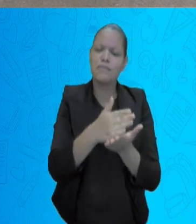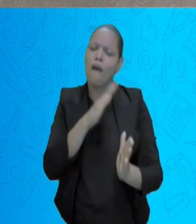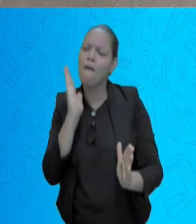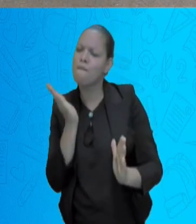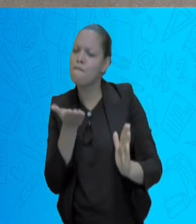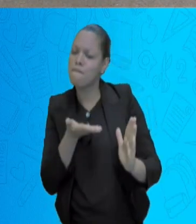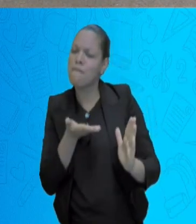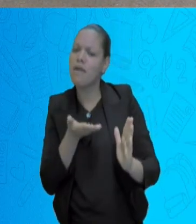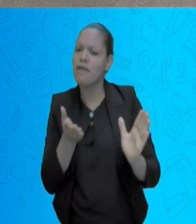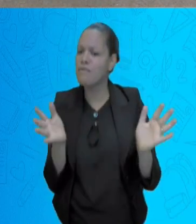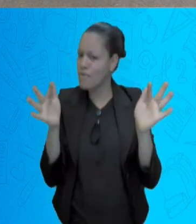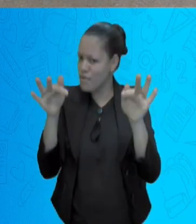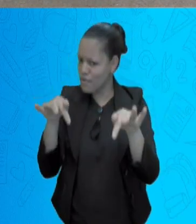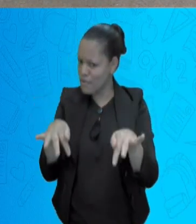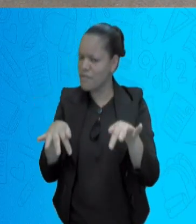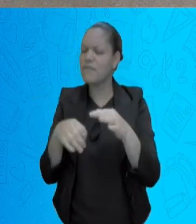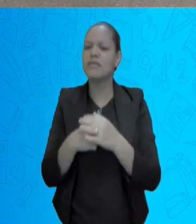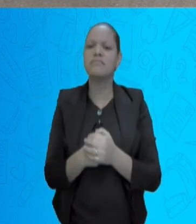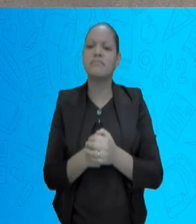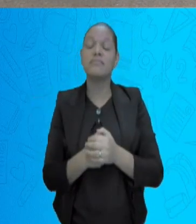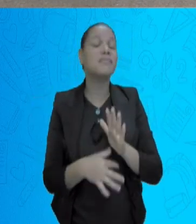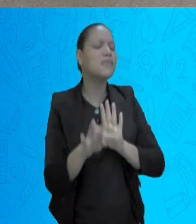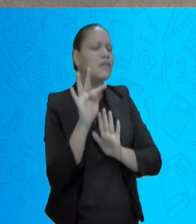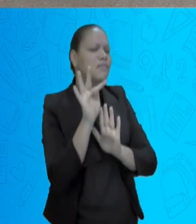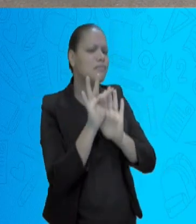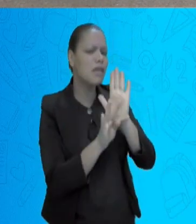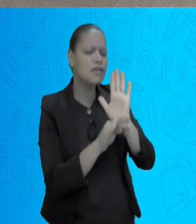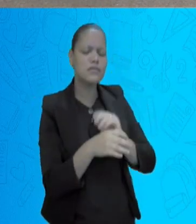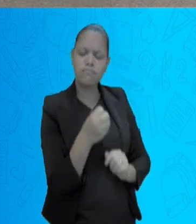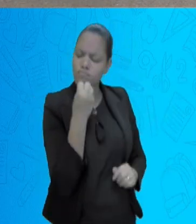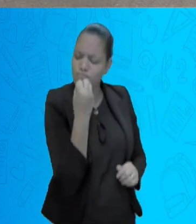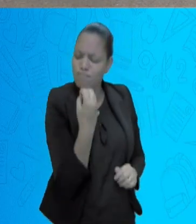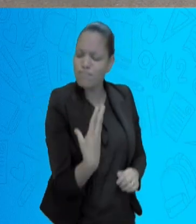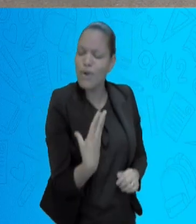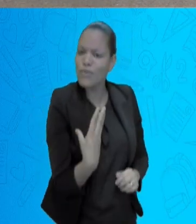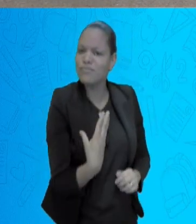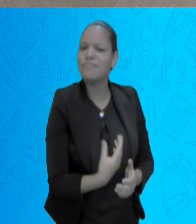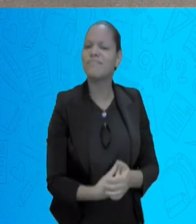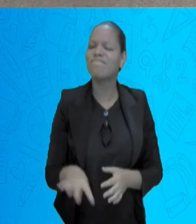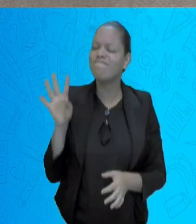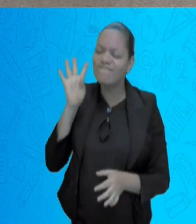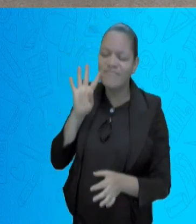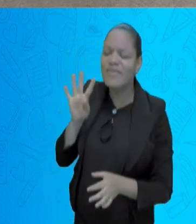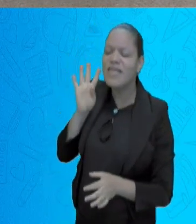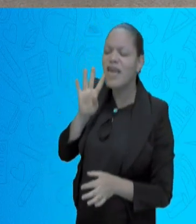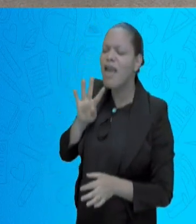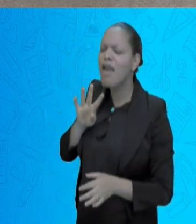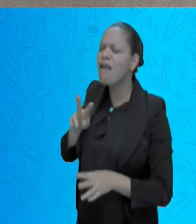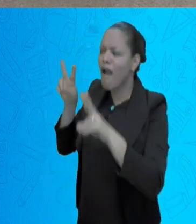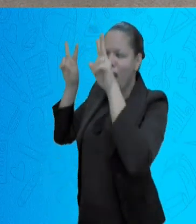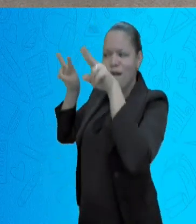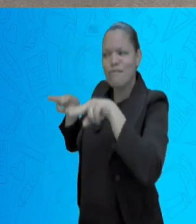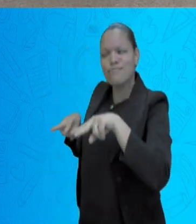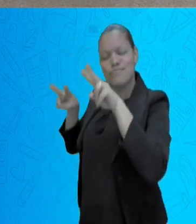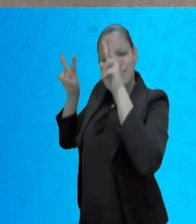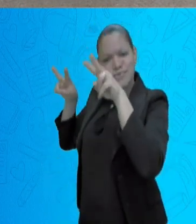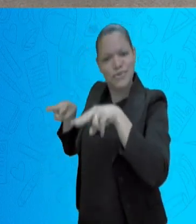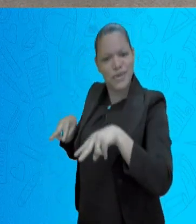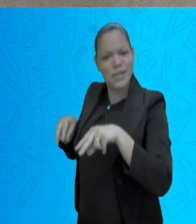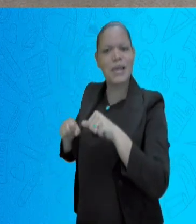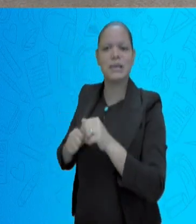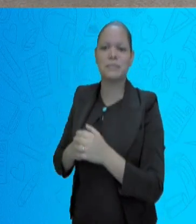texto muito mais bacana de se ler. Olha as perguntas que deixou aqui para a gente fazer